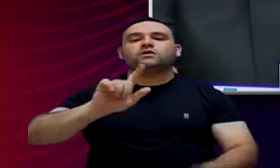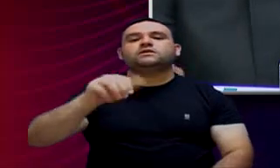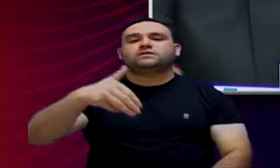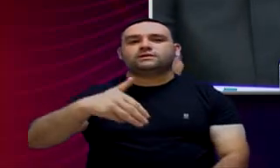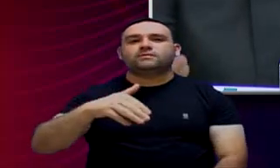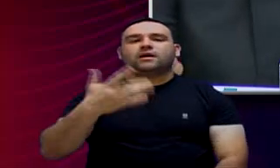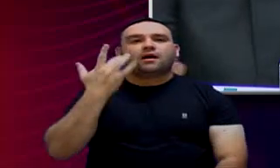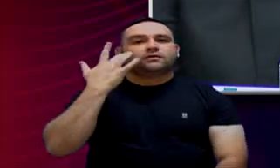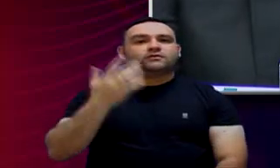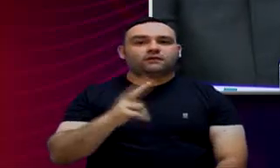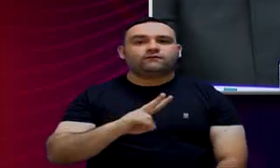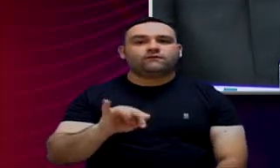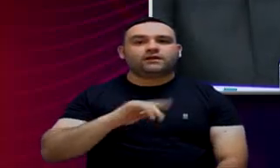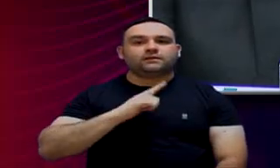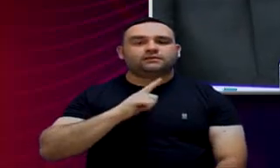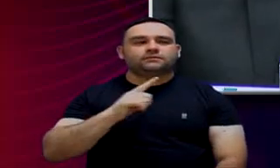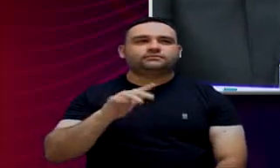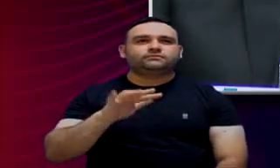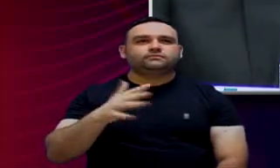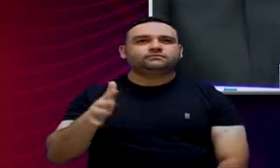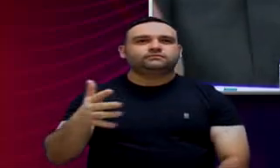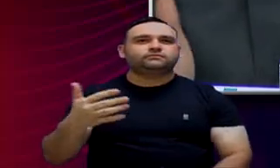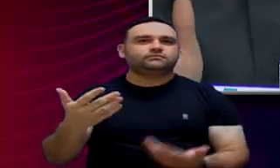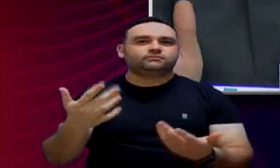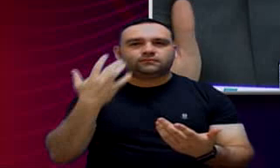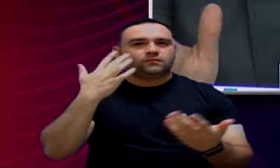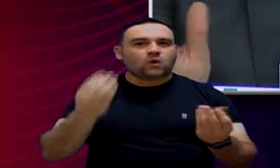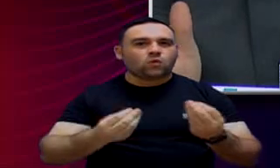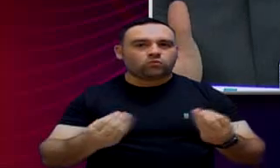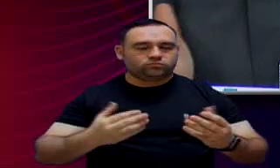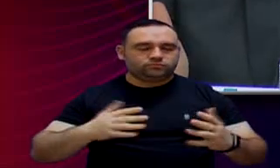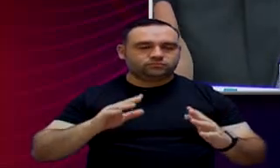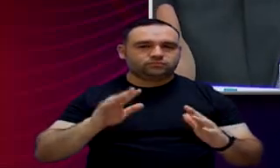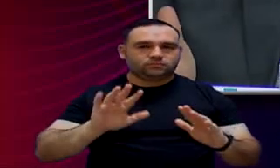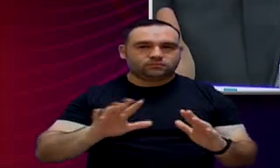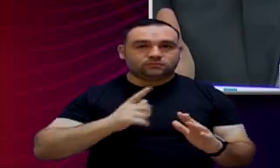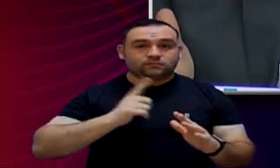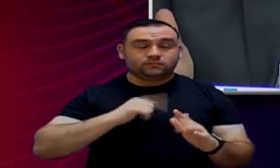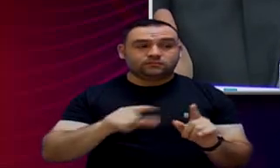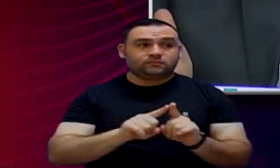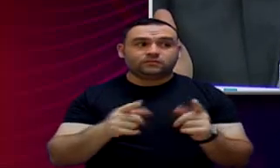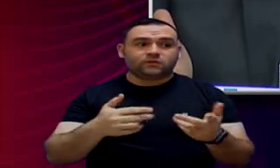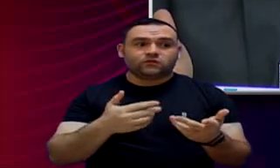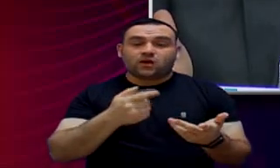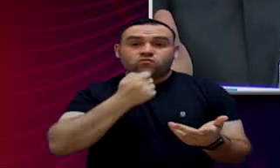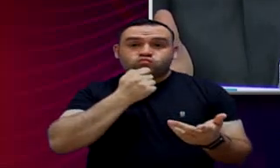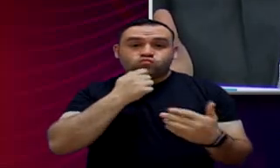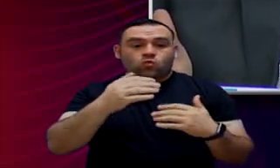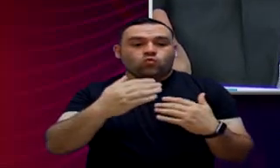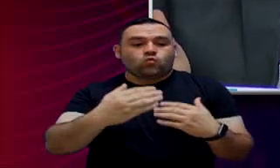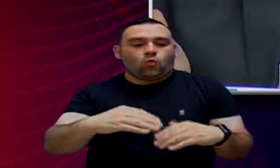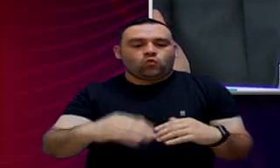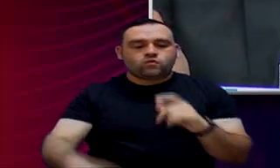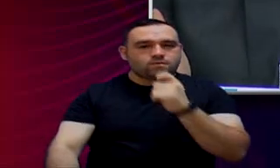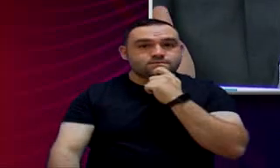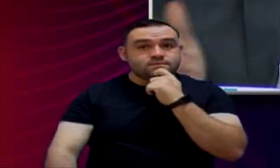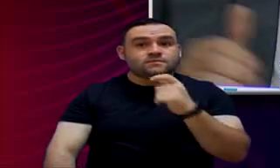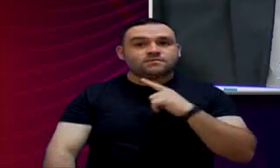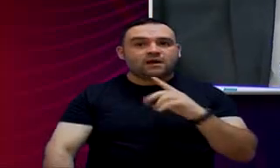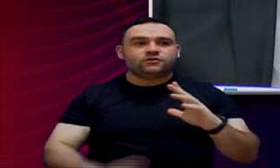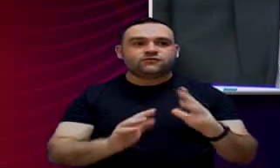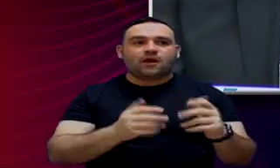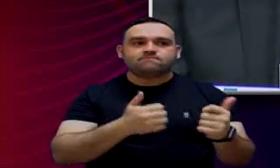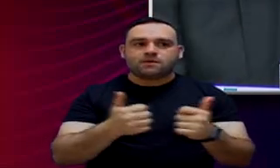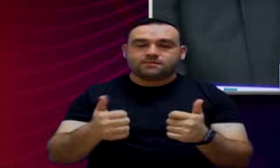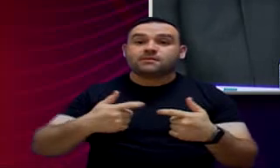deve estar em fase não sei que fase que tá mas já está no acho que não saiu ainda o concurso mas já tá avançado